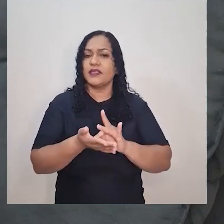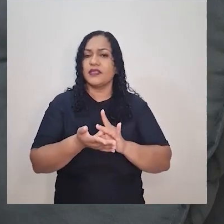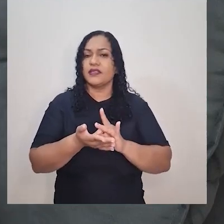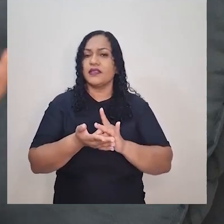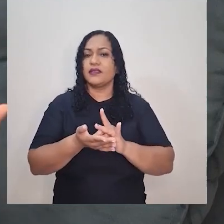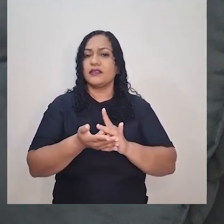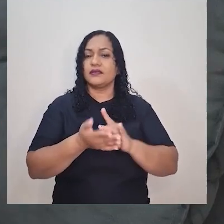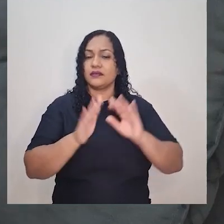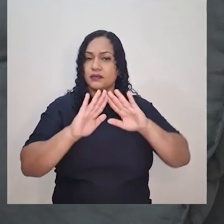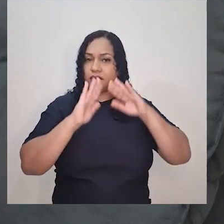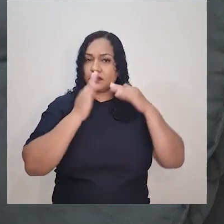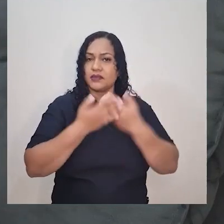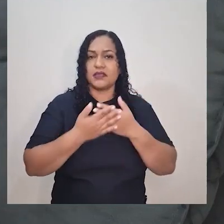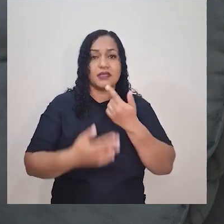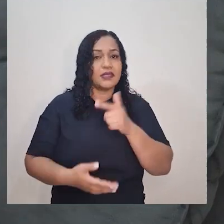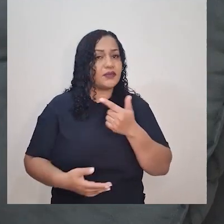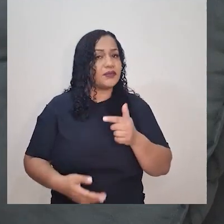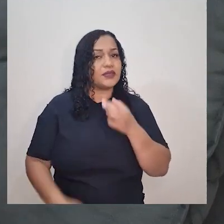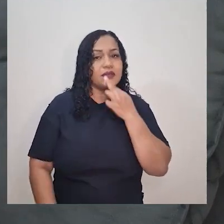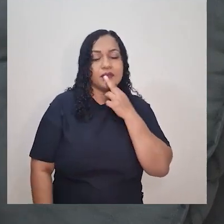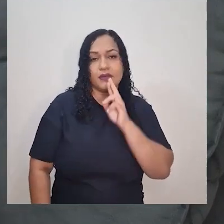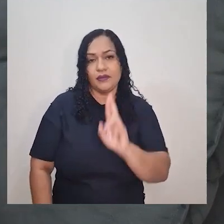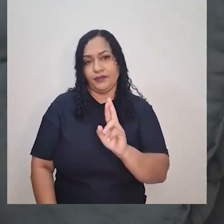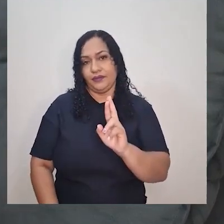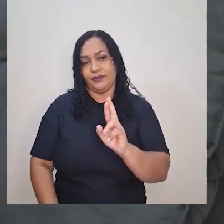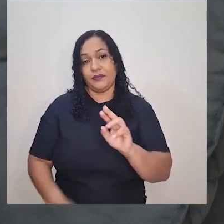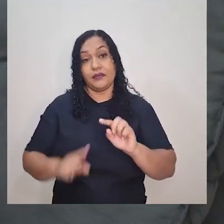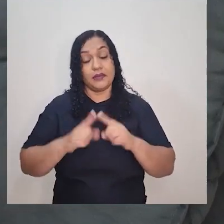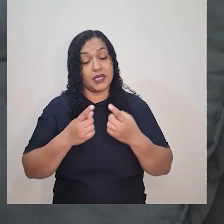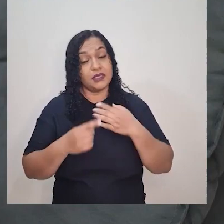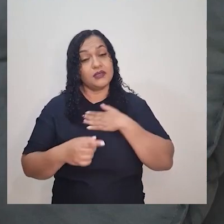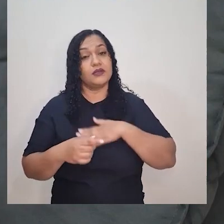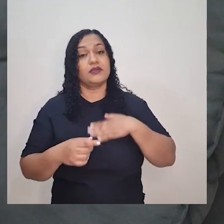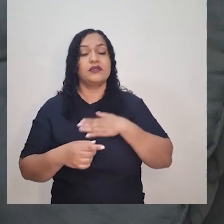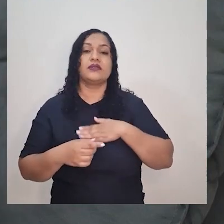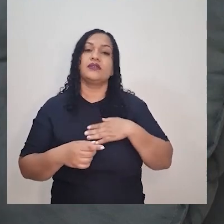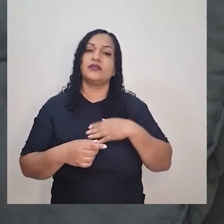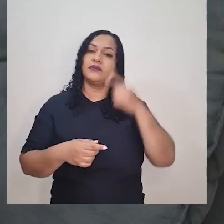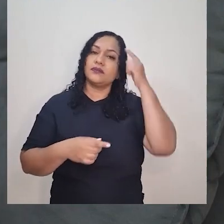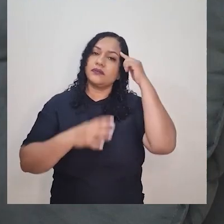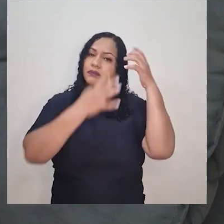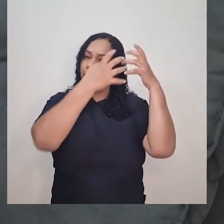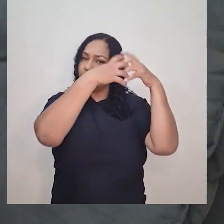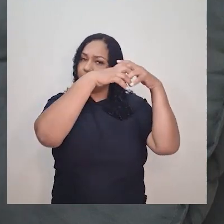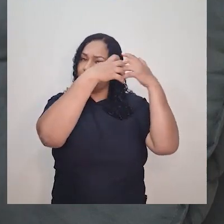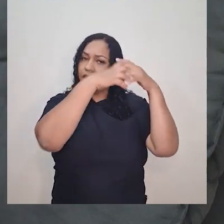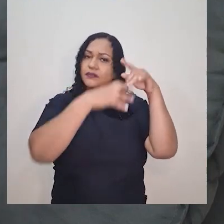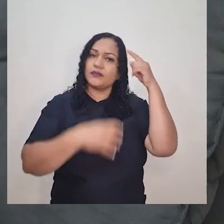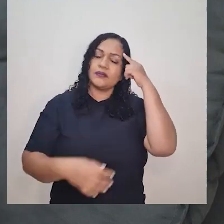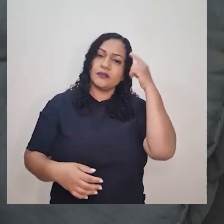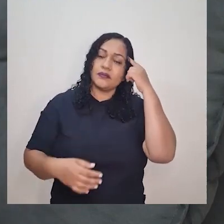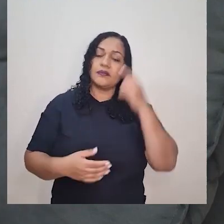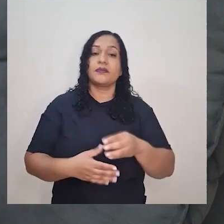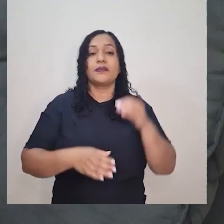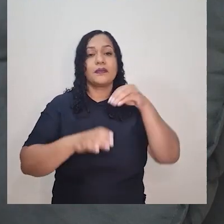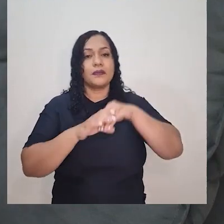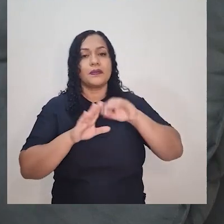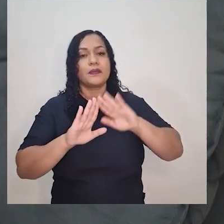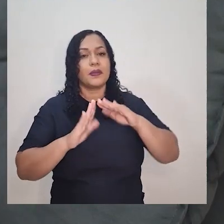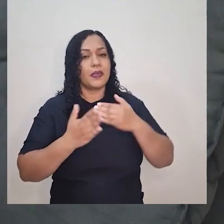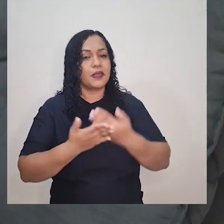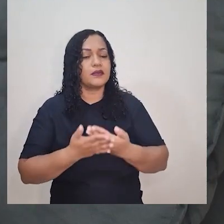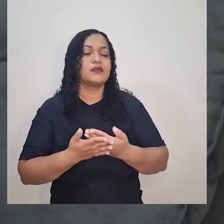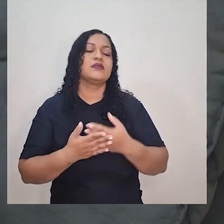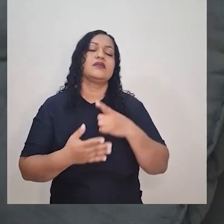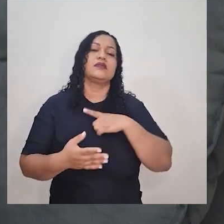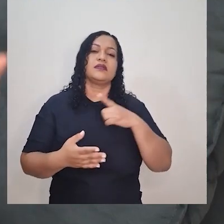E aí a gente não tem uma resposta pronta, contudo, eu gostaria de trazer uma reflexão. Dentro da escola, temos muitas